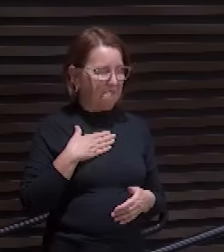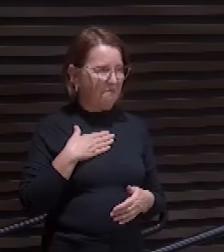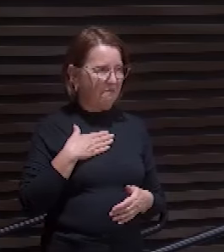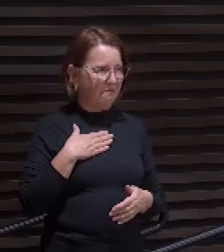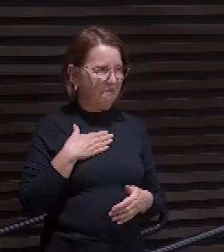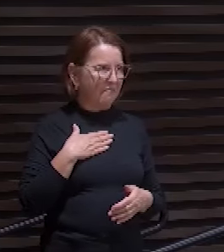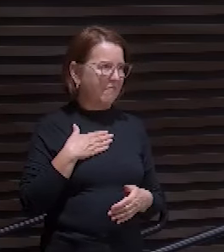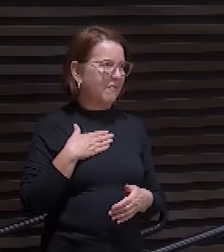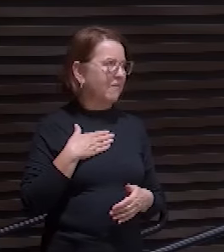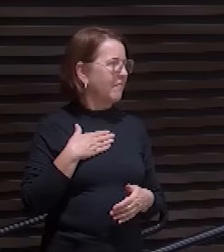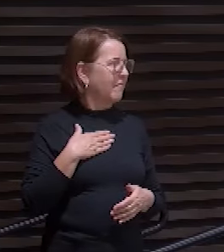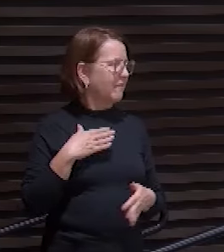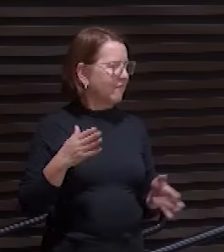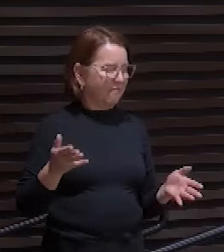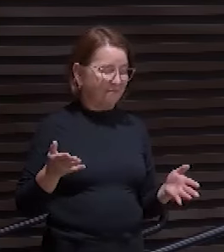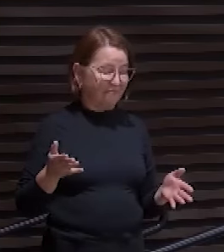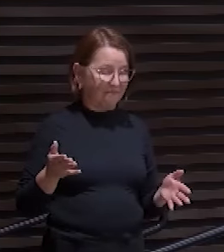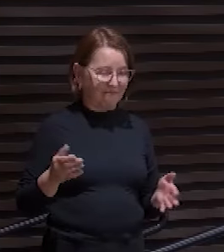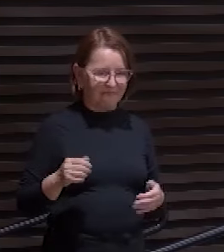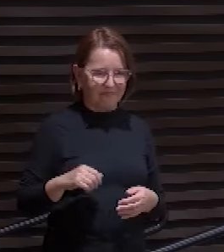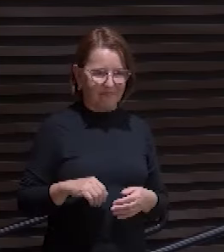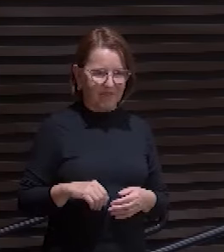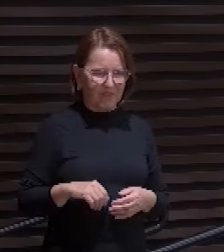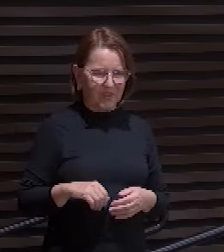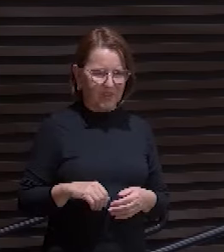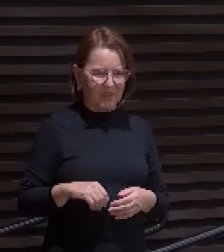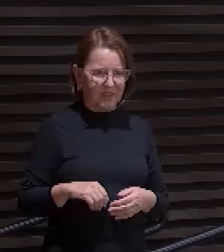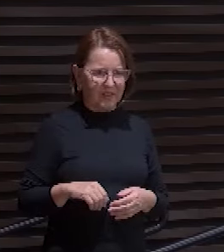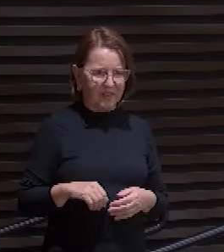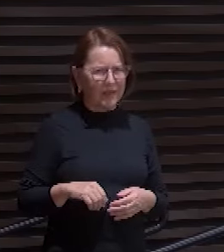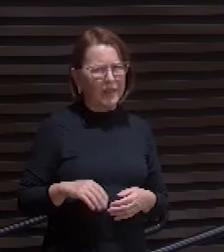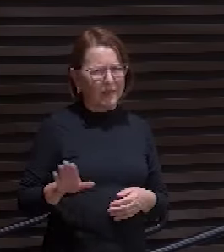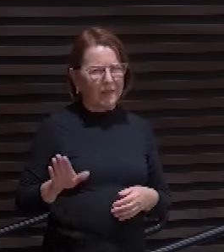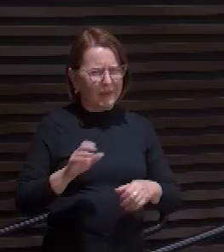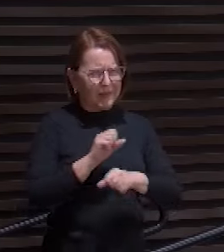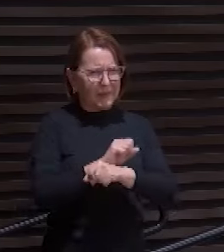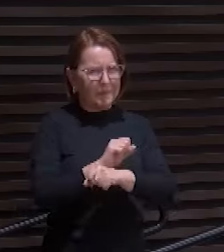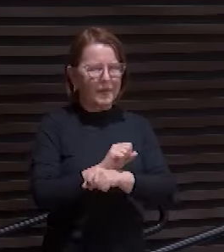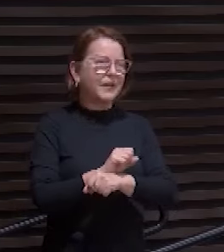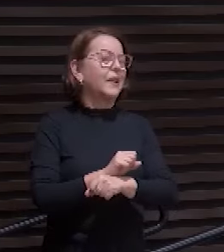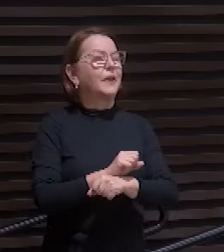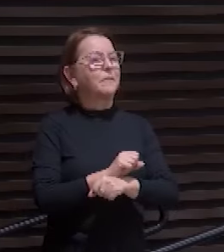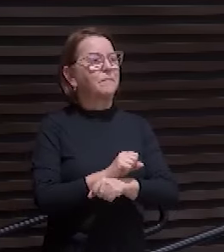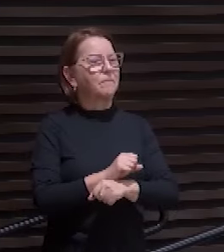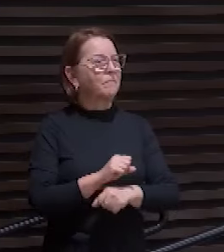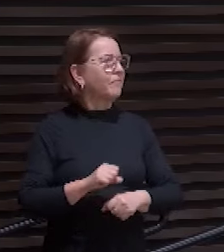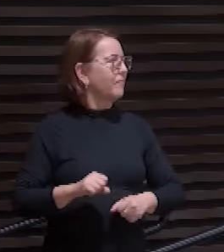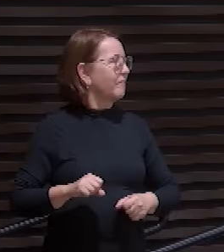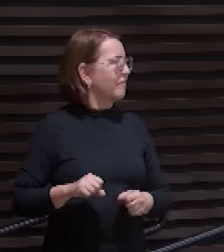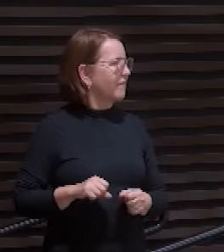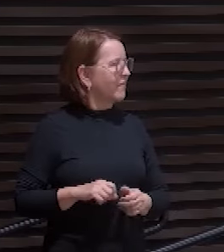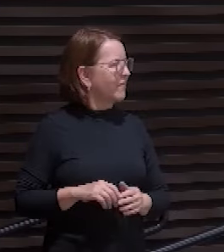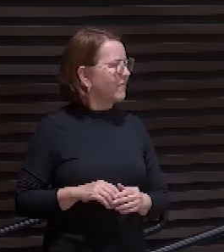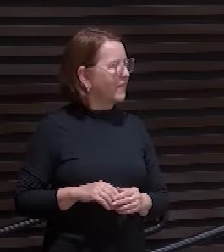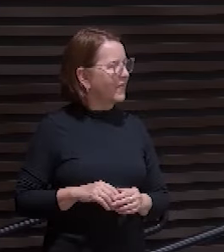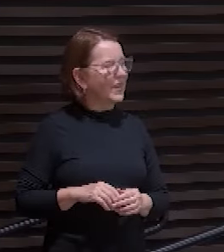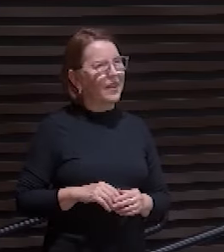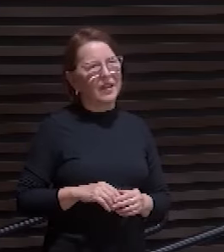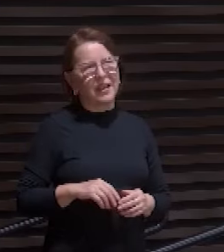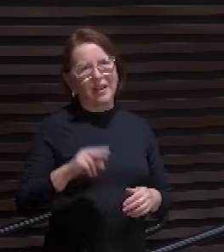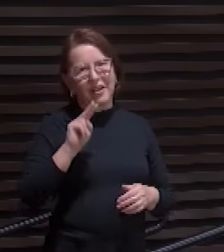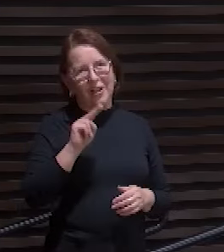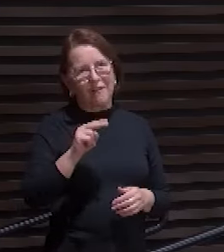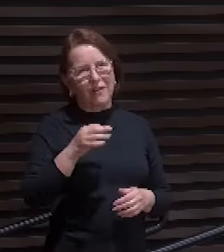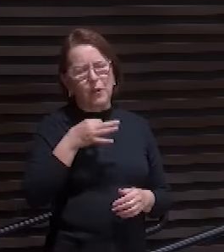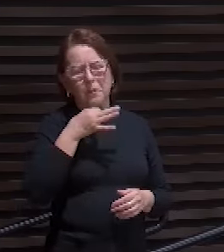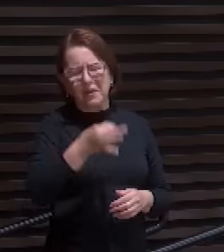homem, tapete, homem. Eu falei, vamos esperar a Vanessa chegar, e aí vamos ver a opinião dela. Ela chegou, falou,